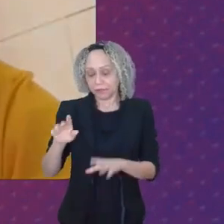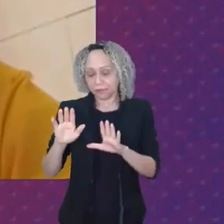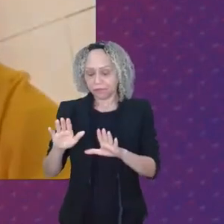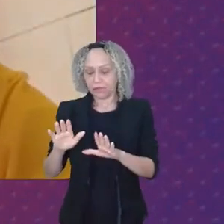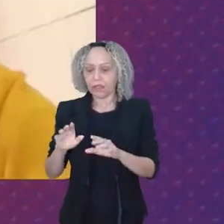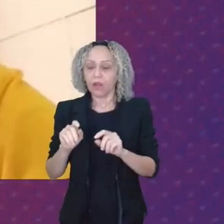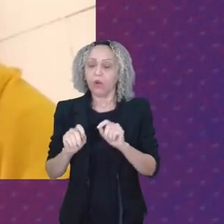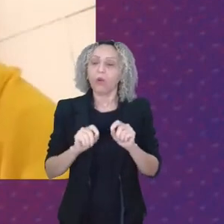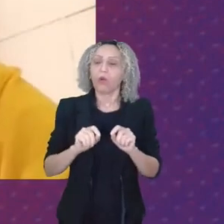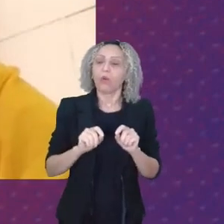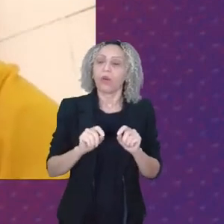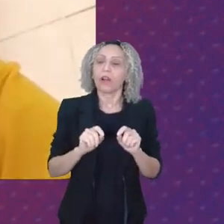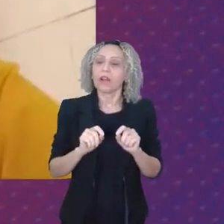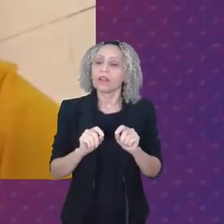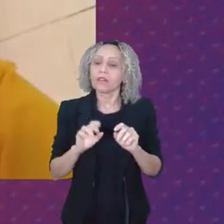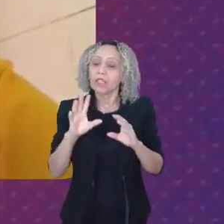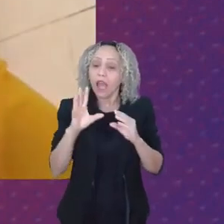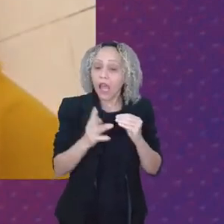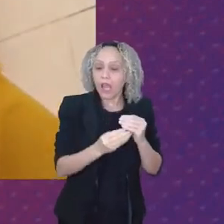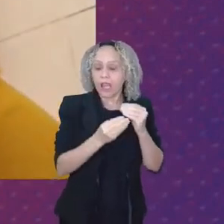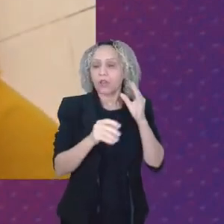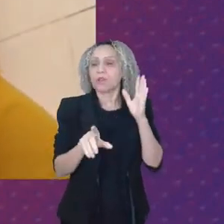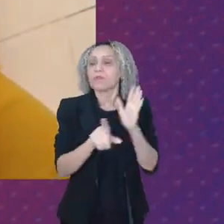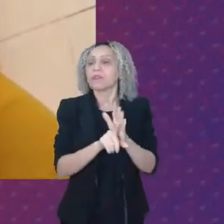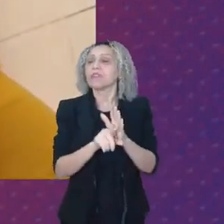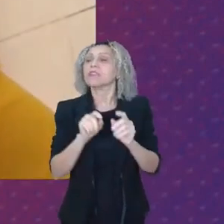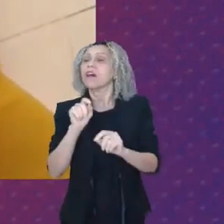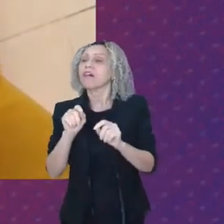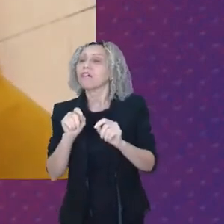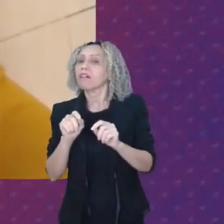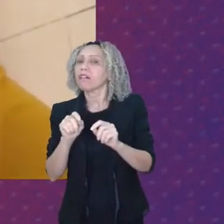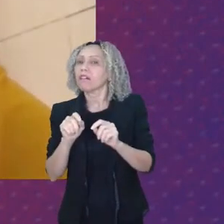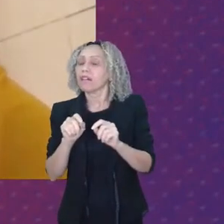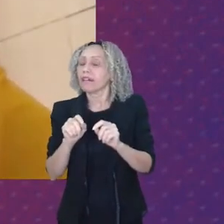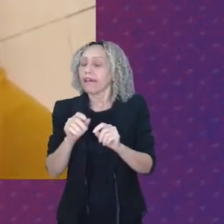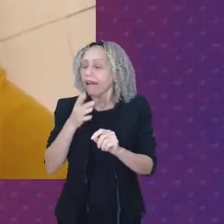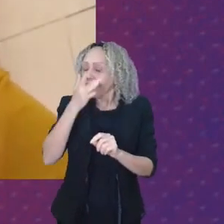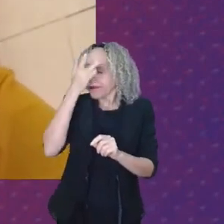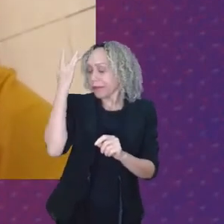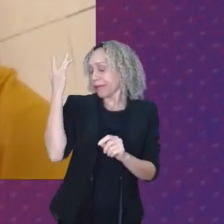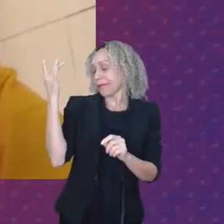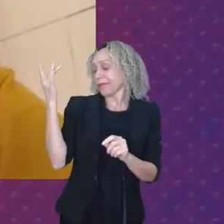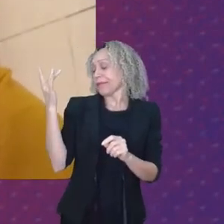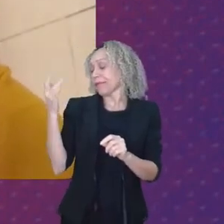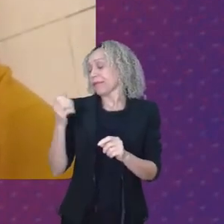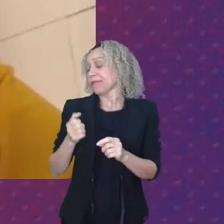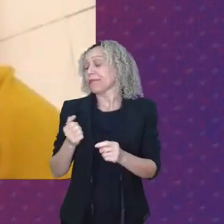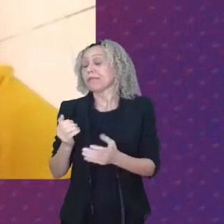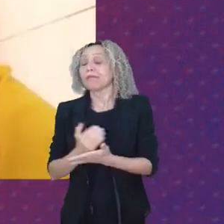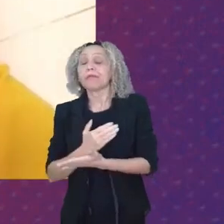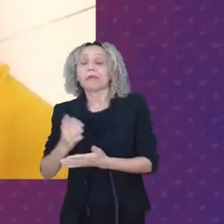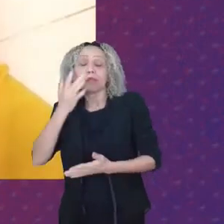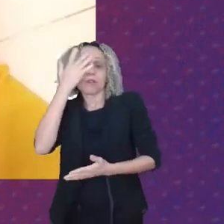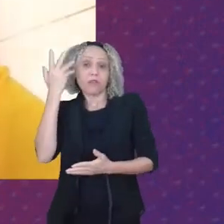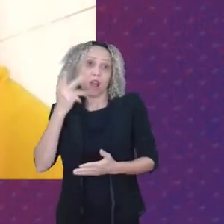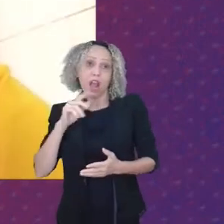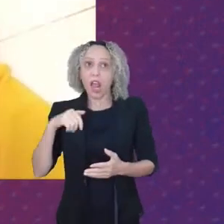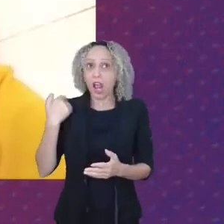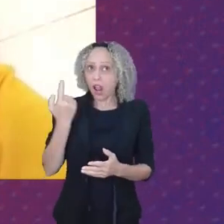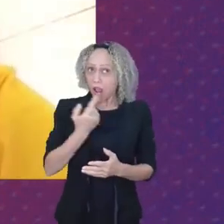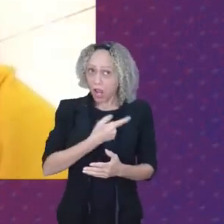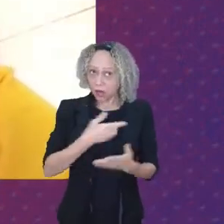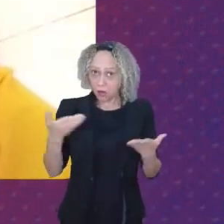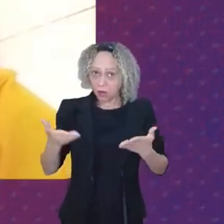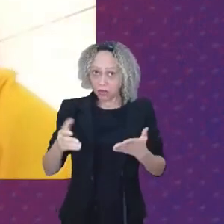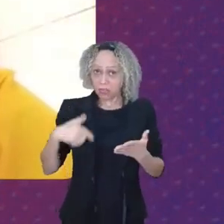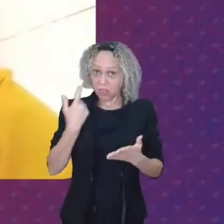veio a PEC, veio a Lei Complementar, e muitas pessoas dizem assim, que a gente está, hoje nós somos trabalhadoras seletistas.